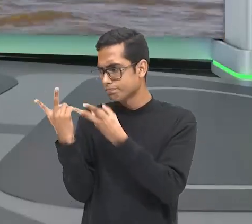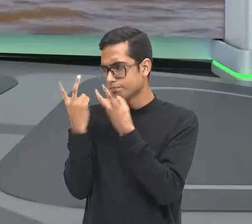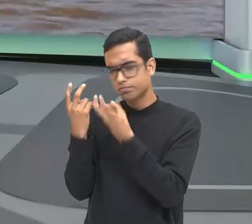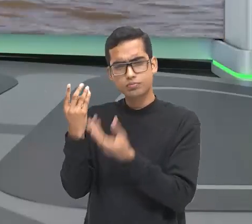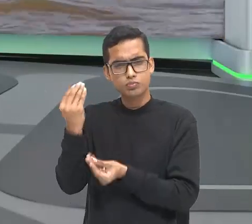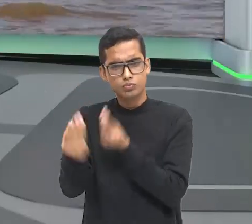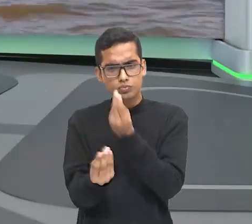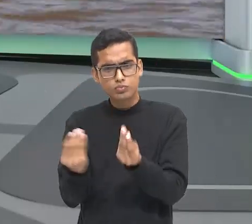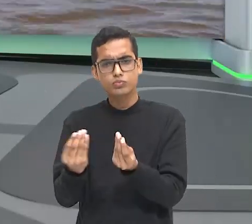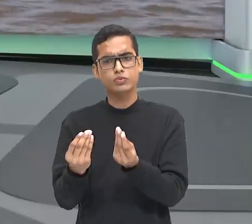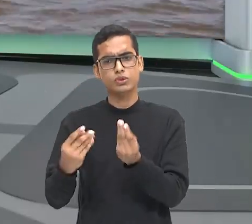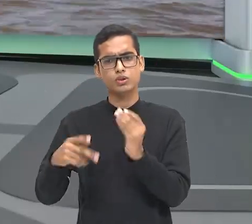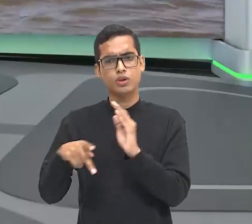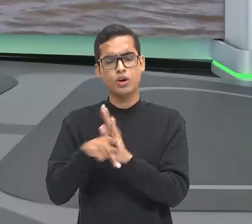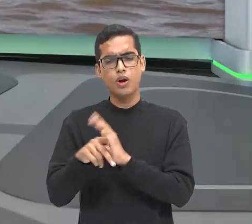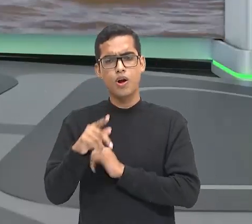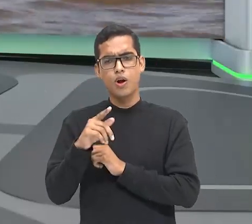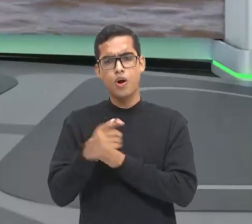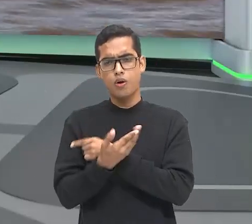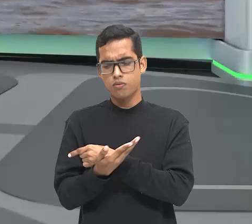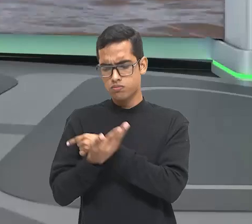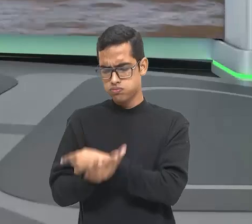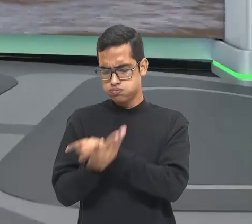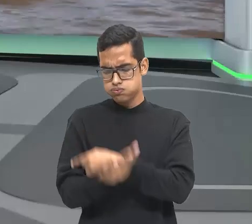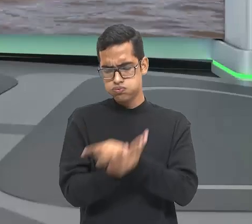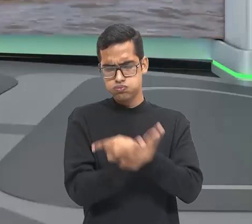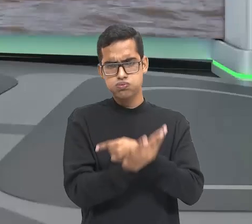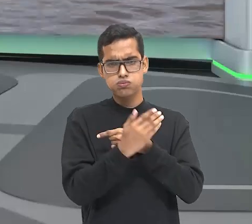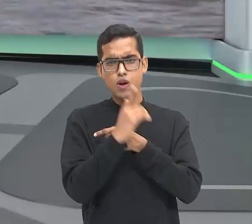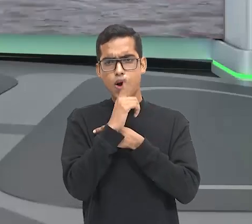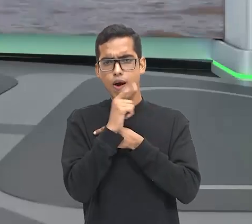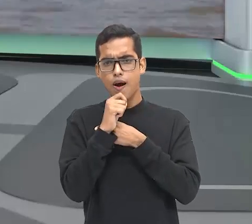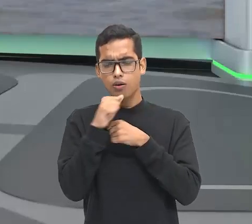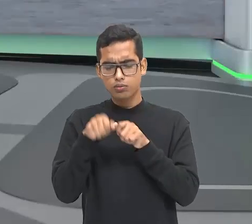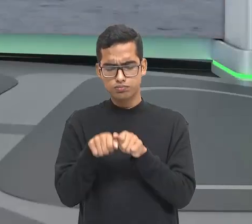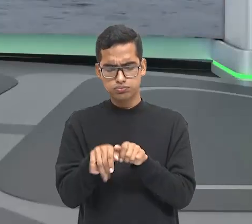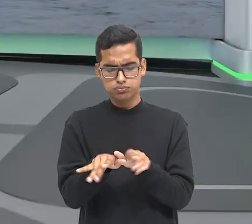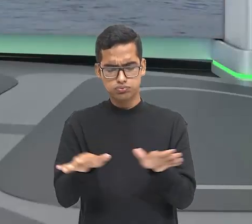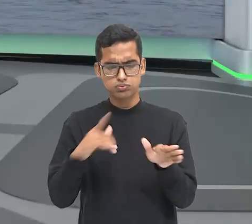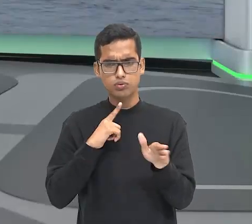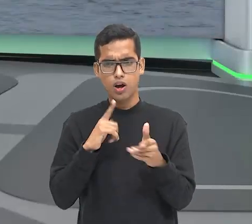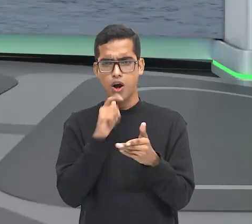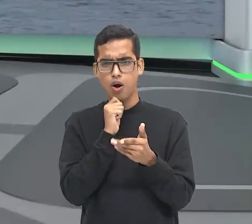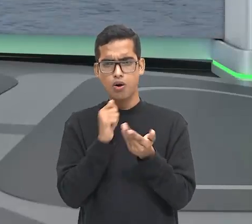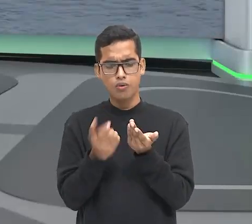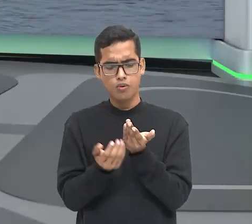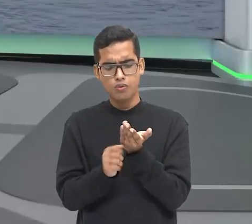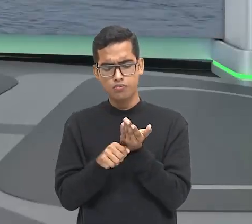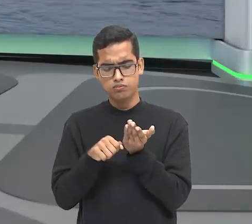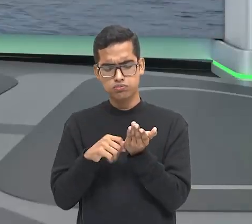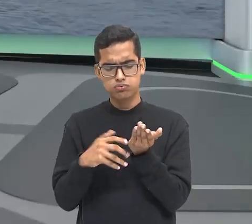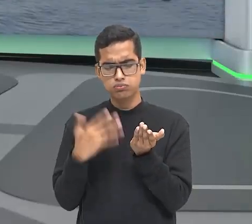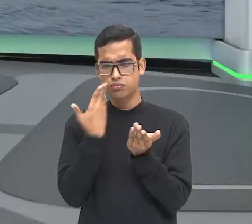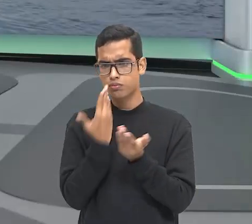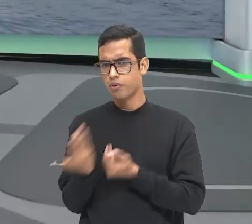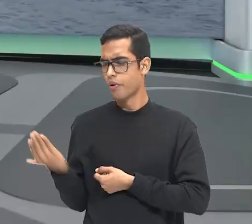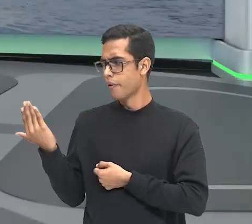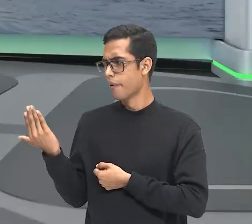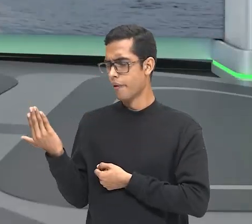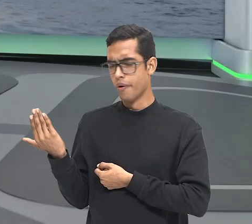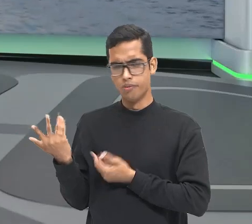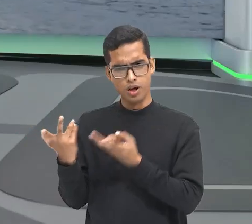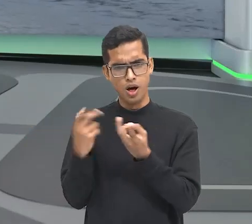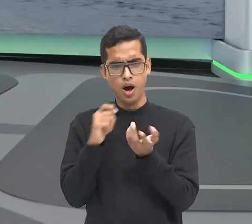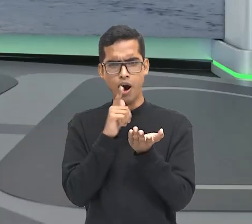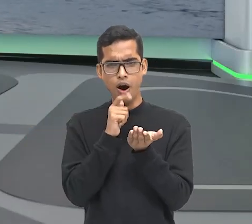observa ali a formação, né, da propagação de onda, uma sequência ali de onda que vai sendo formada. Então esse aí, ó, como a gente está observando aqui,